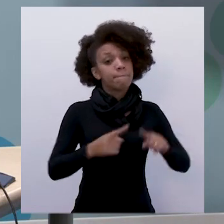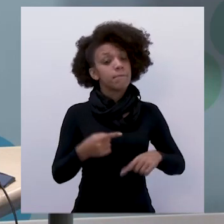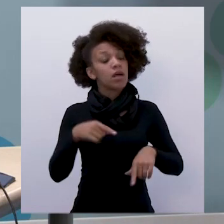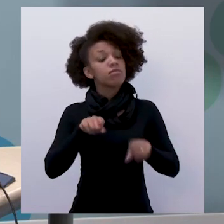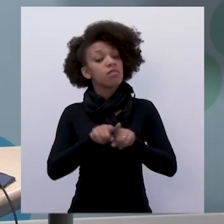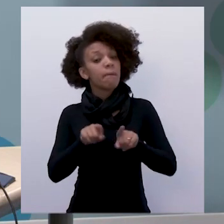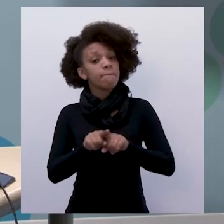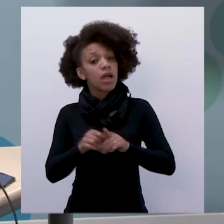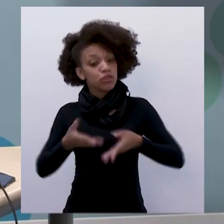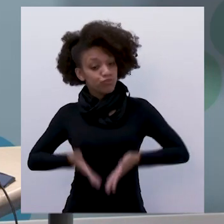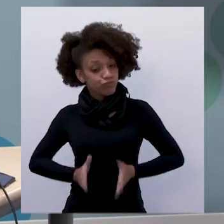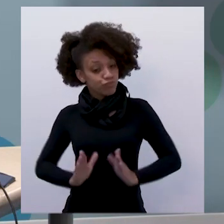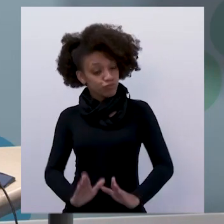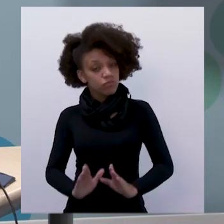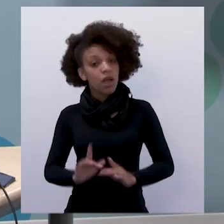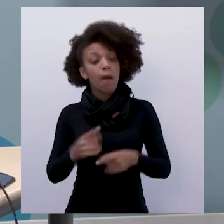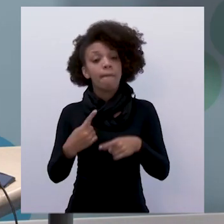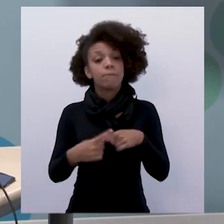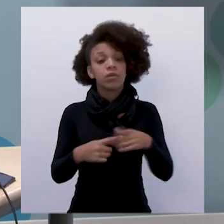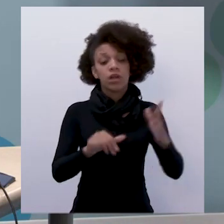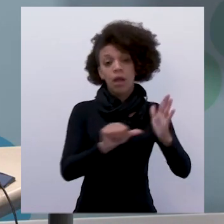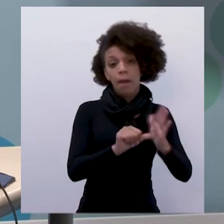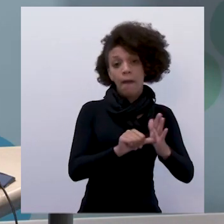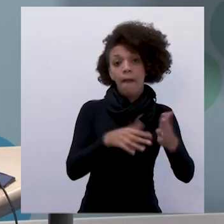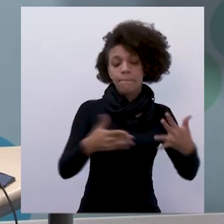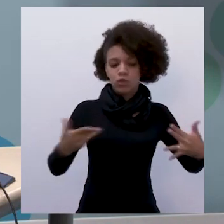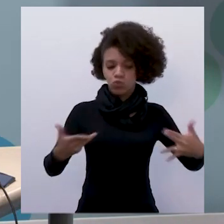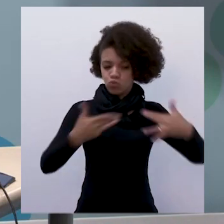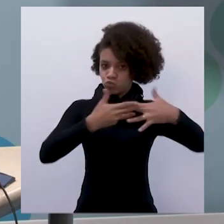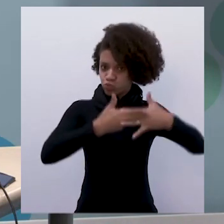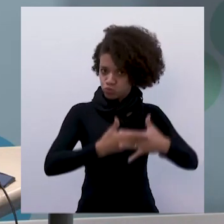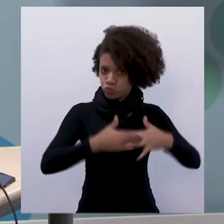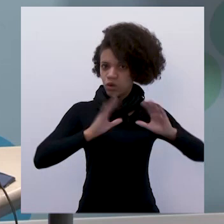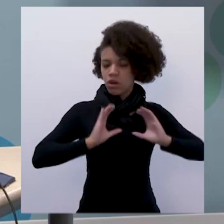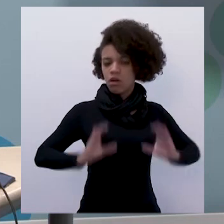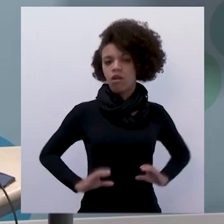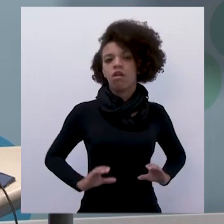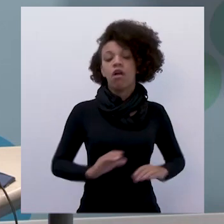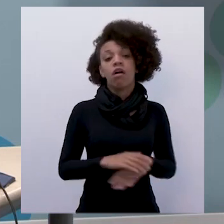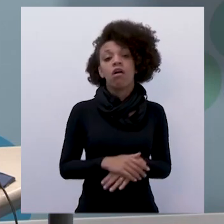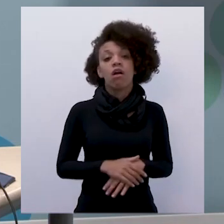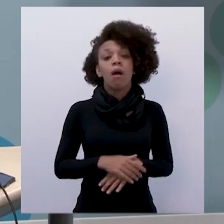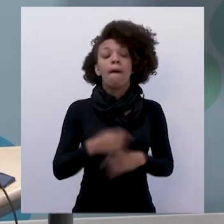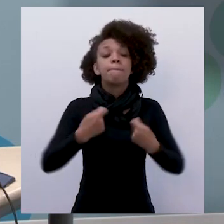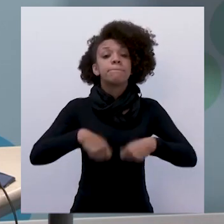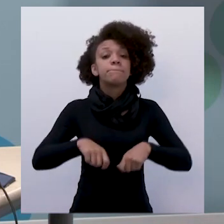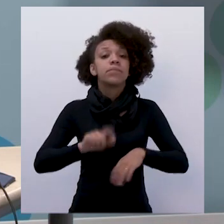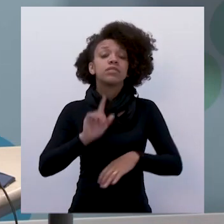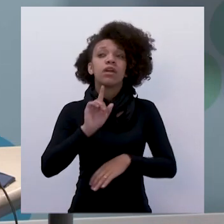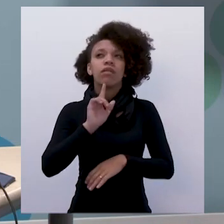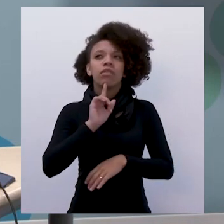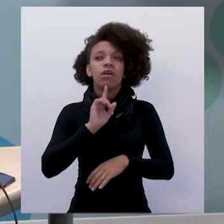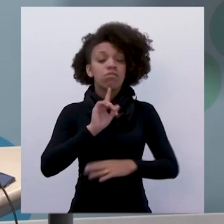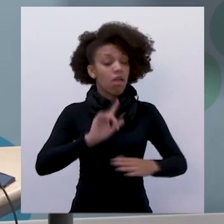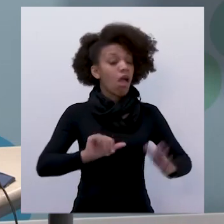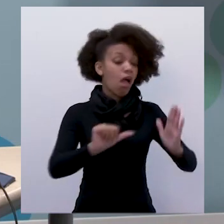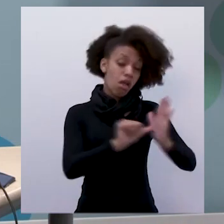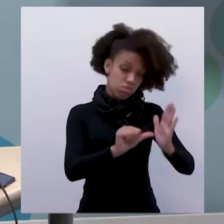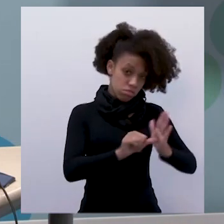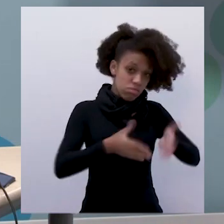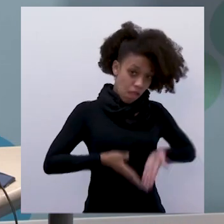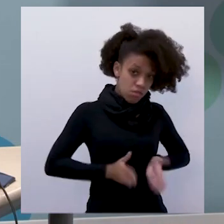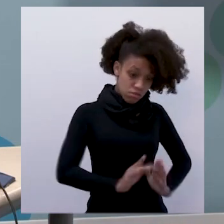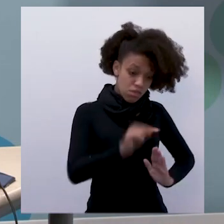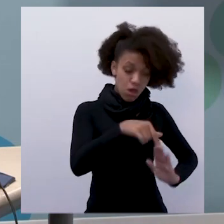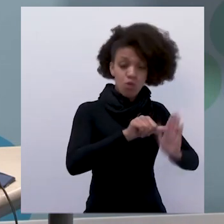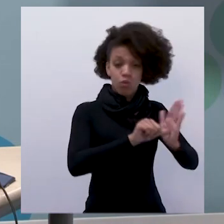de nascimento, porque em Atenas, para você ser considerado cidadão, você tinha que ser ateniense, né, nascido